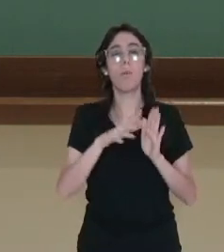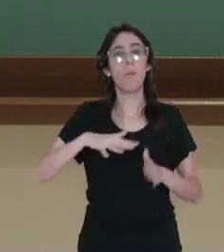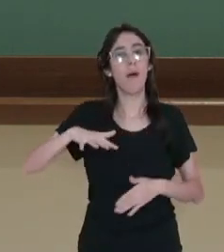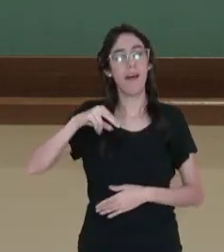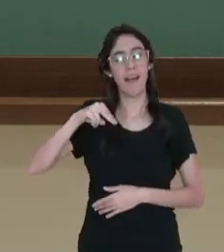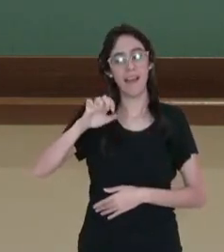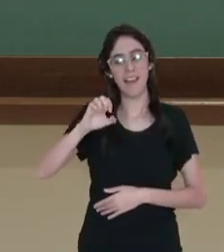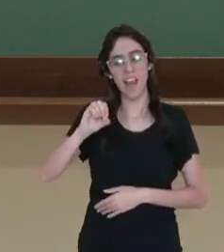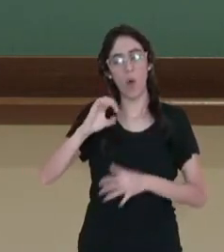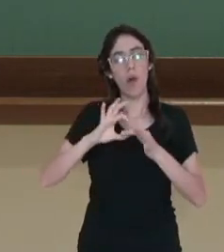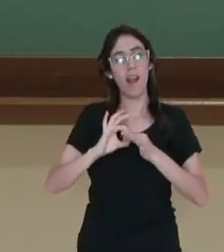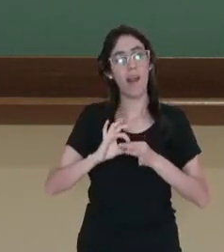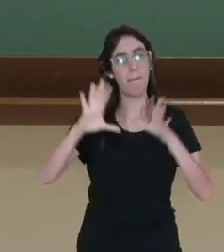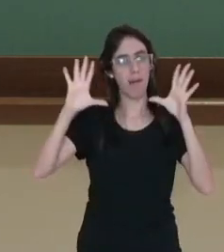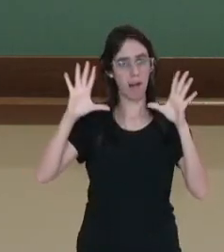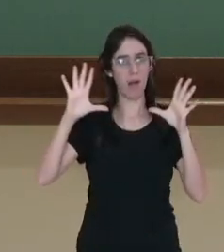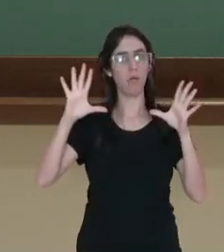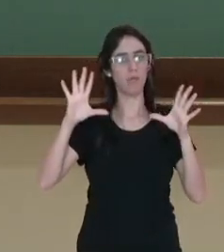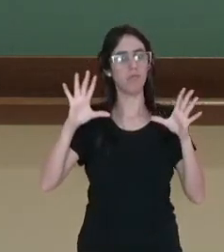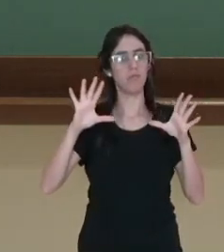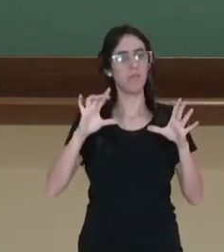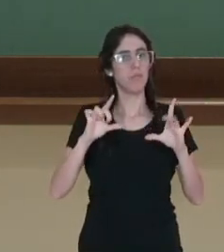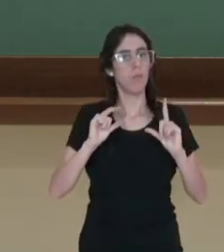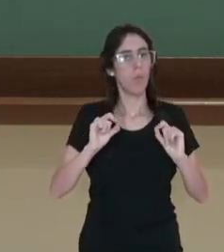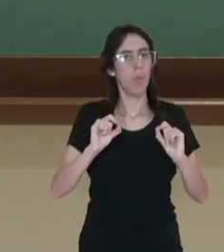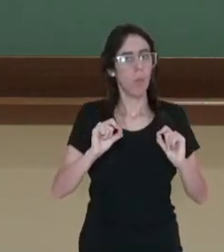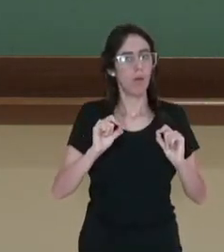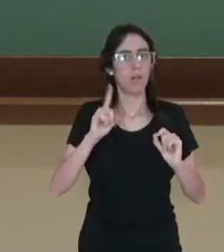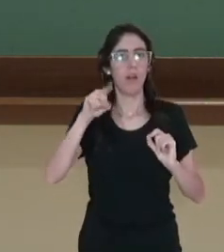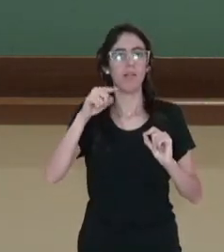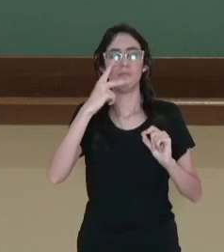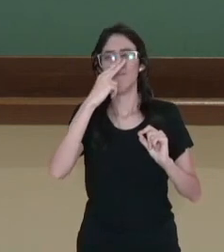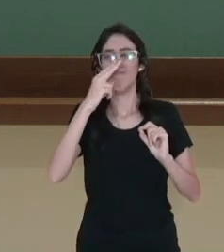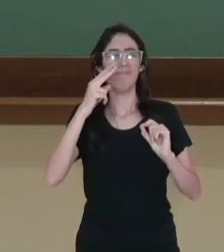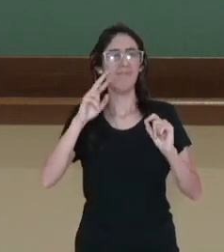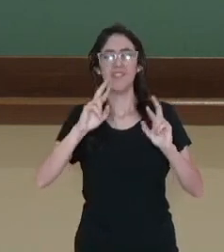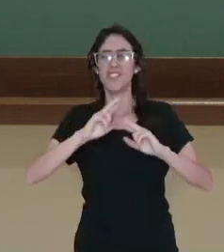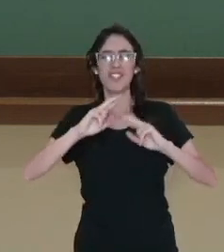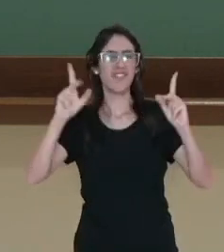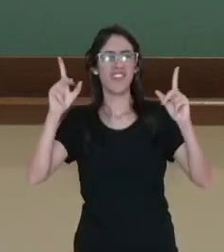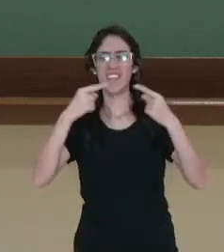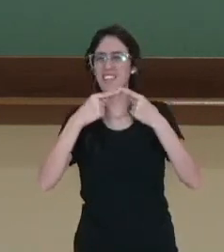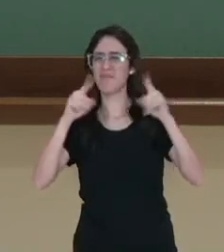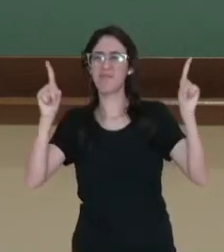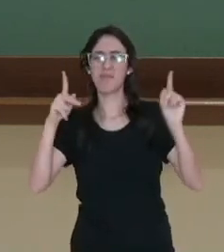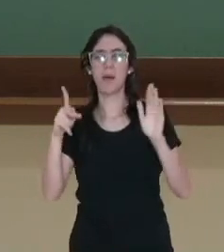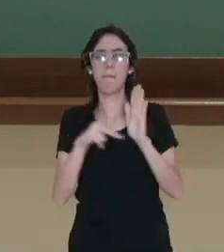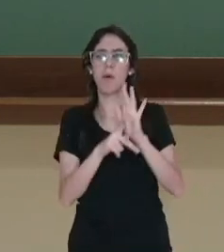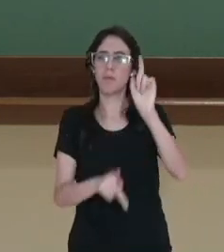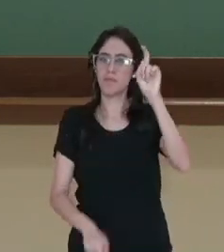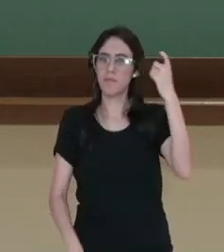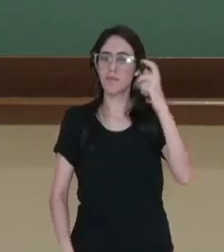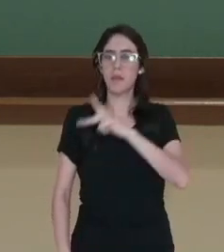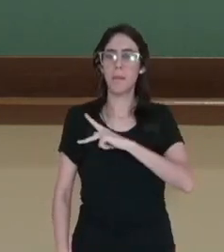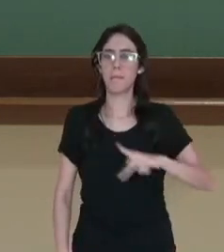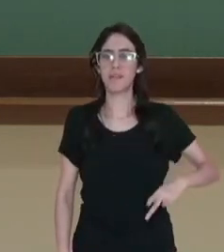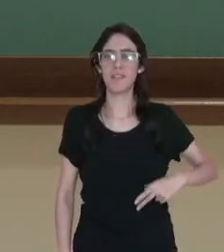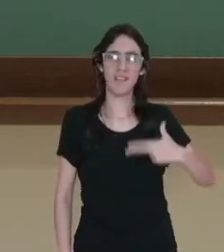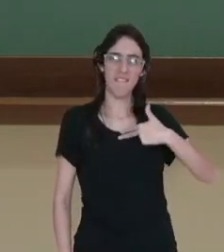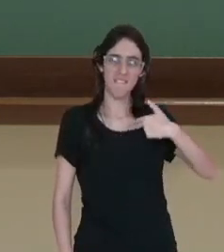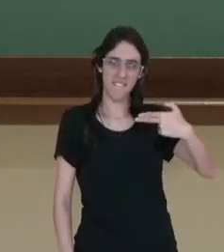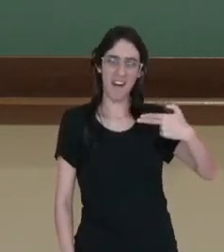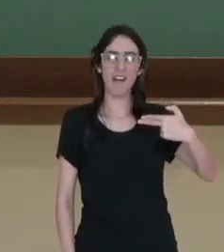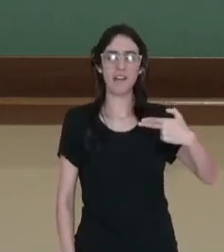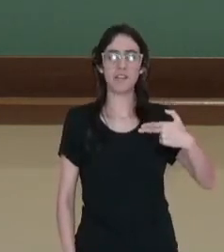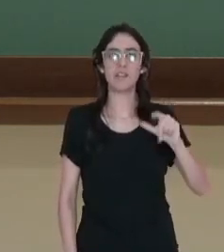neoliberal, em contraposição, em contraste com um modelo famoso da história do Brasil, do modelo de Getúlio Vargas, que era